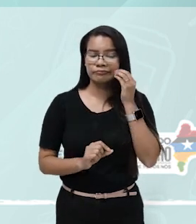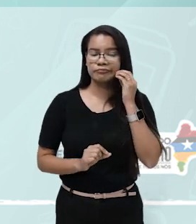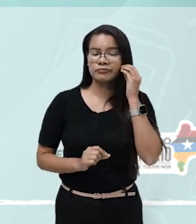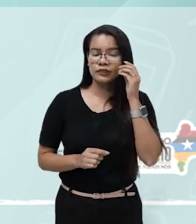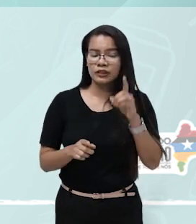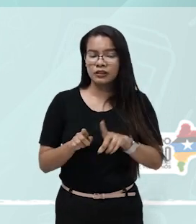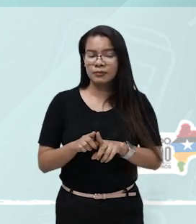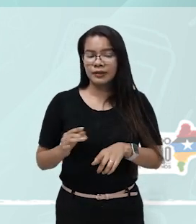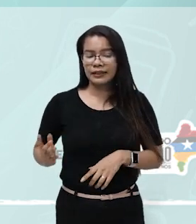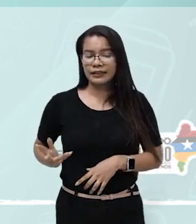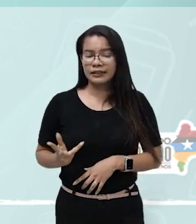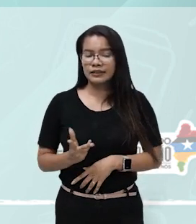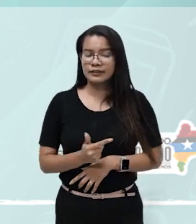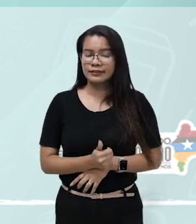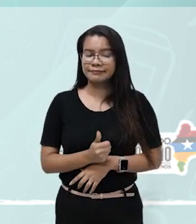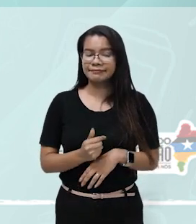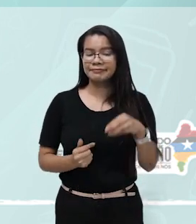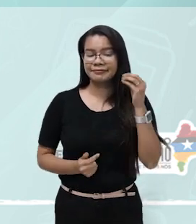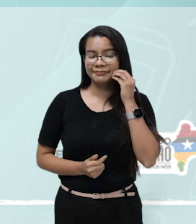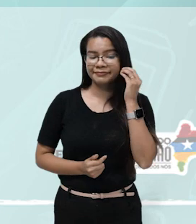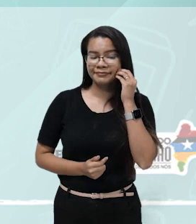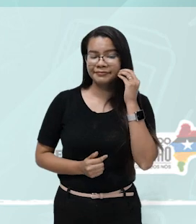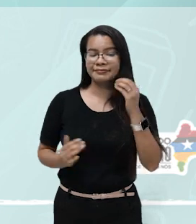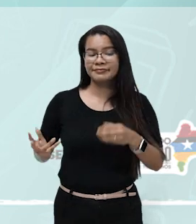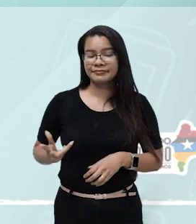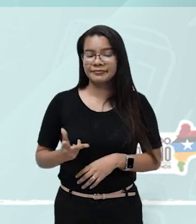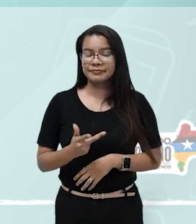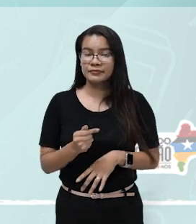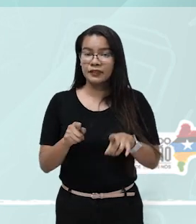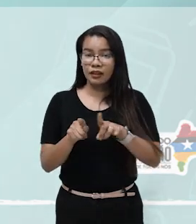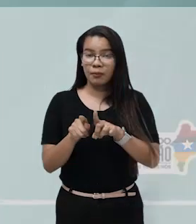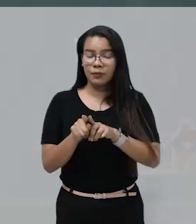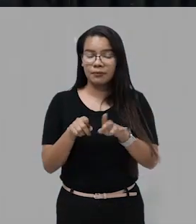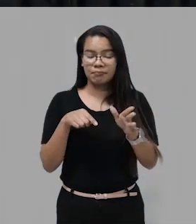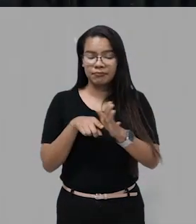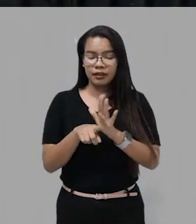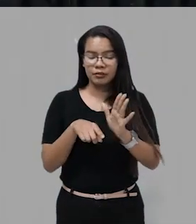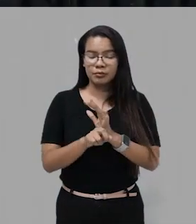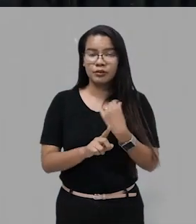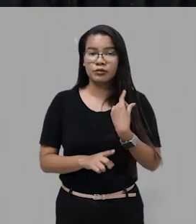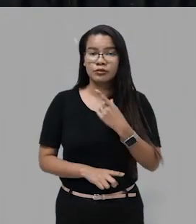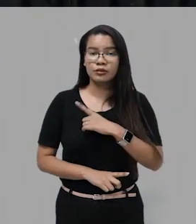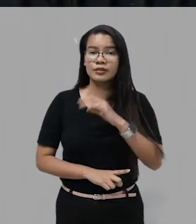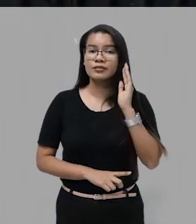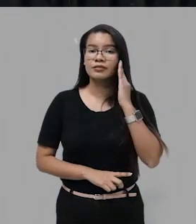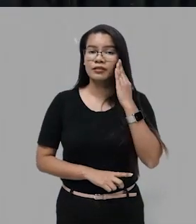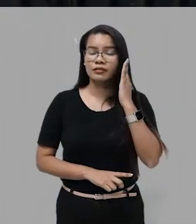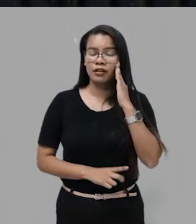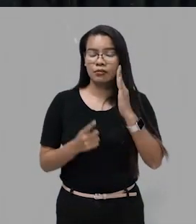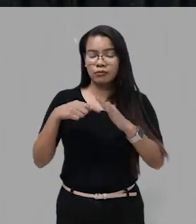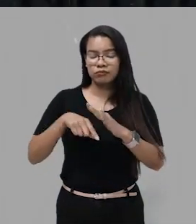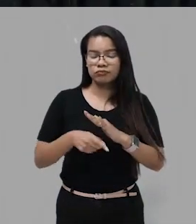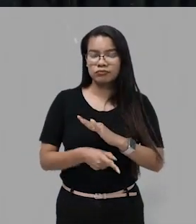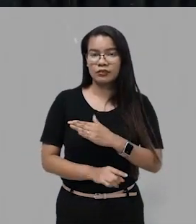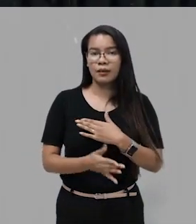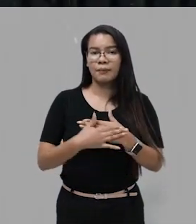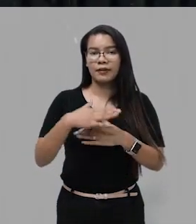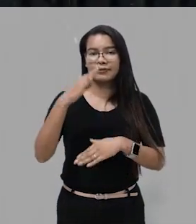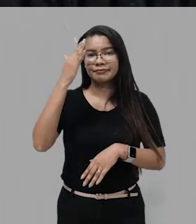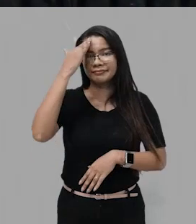a agilidade, teste de agilidade e algumas questões aqui para a gente tentar aprofundar um pouquinho mais nesse